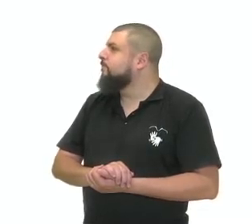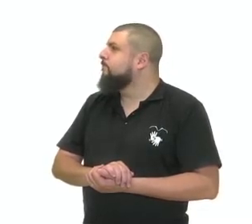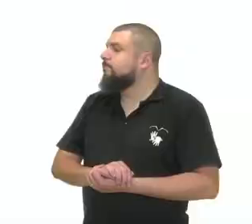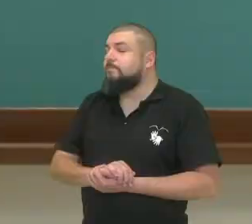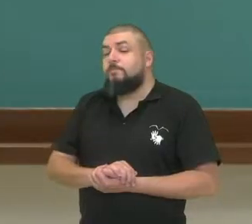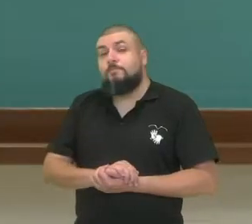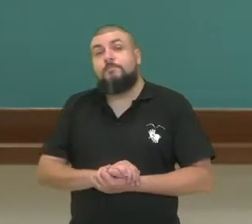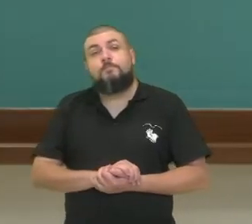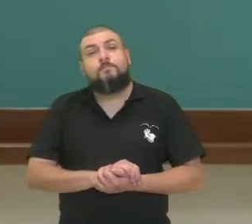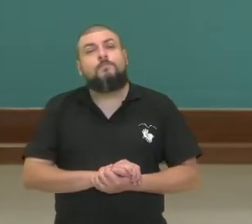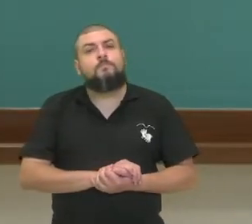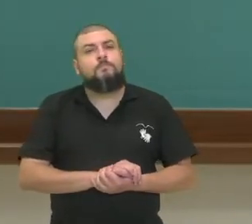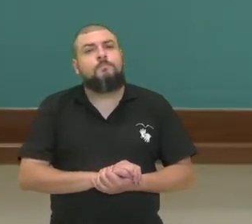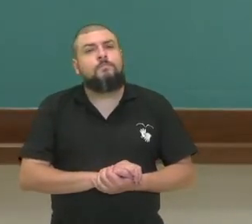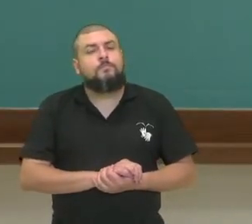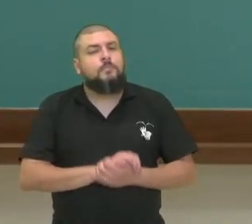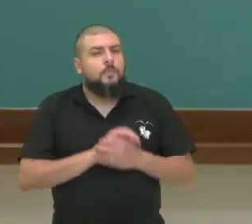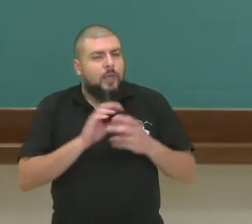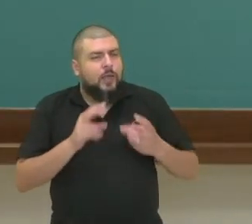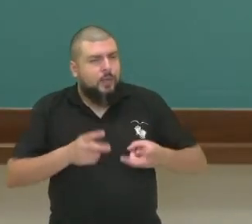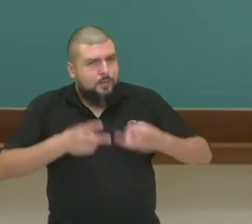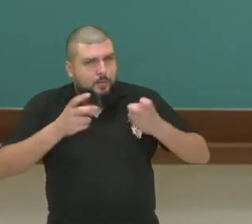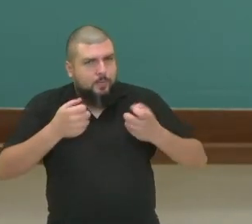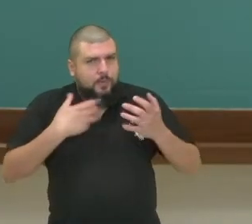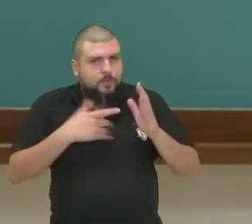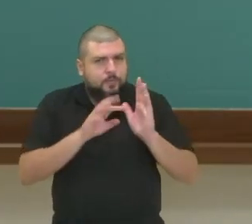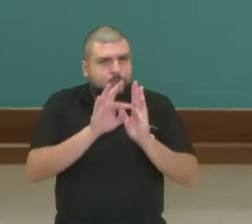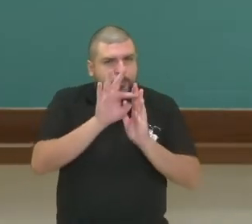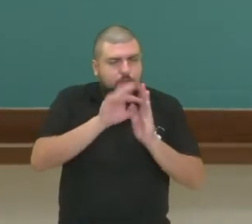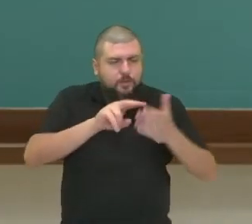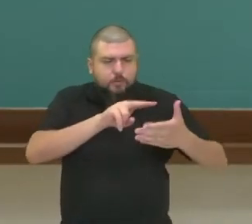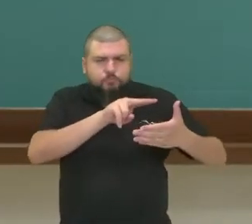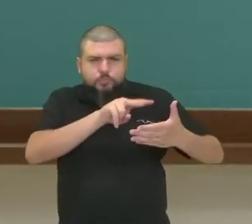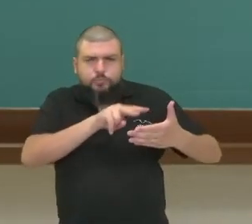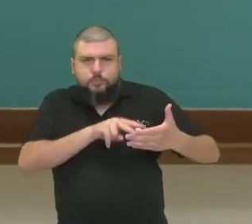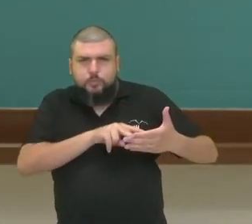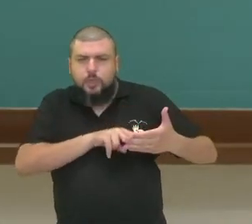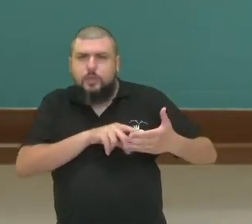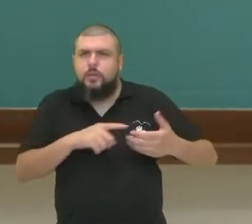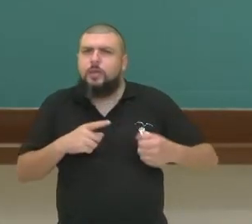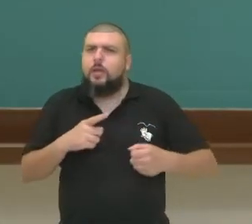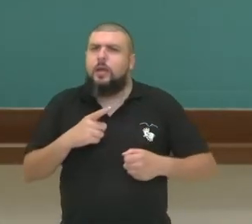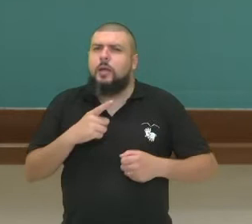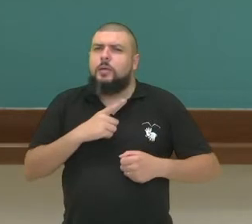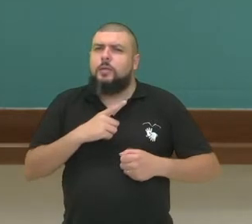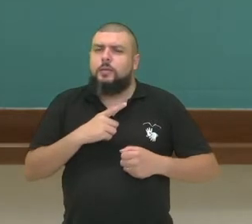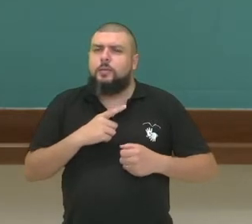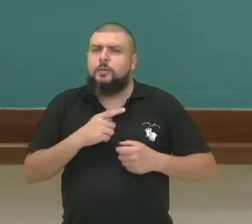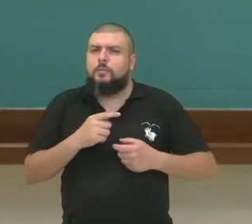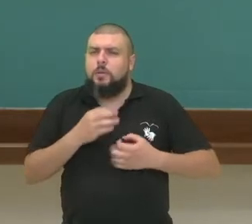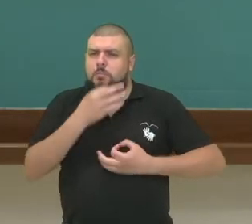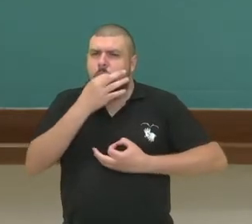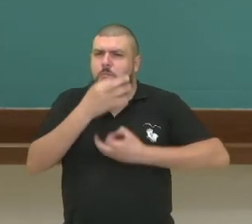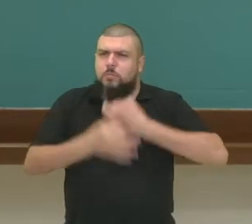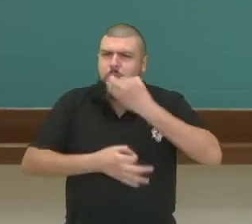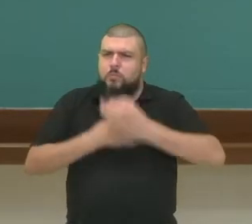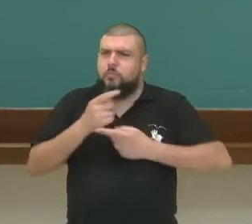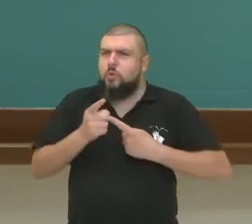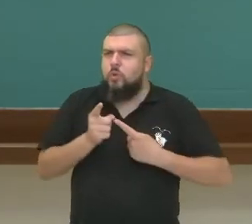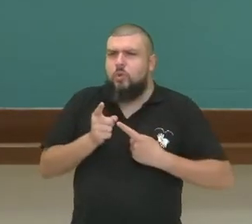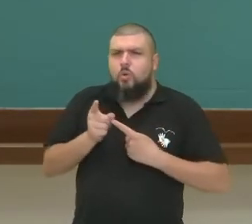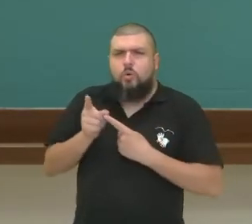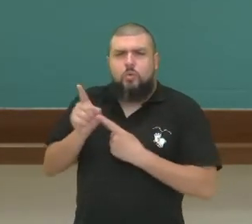Então, consegue perceber alguns elementos dentro da letra da música que demonstram críticas ao regime aqui